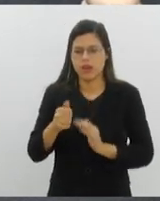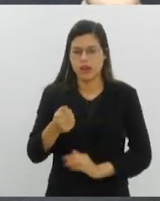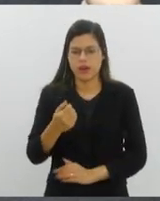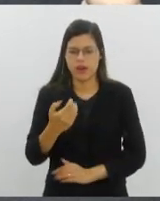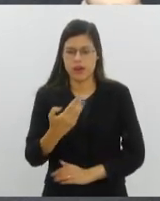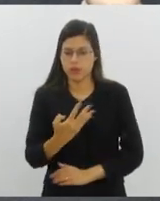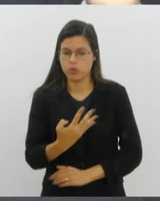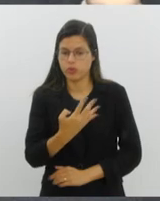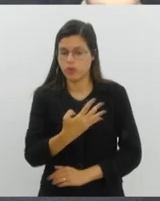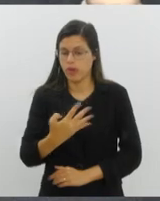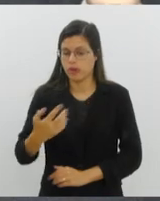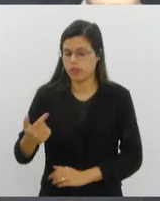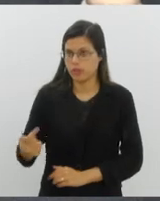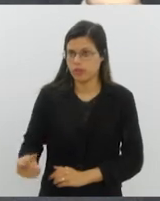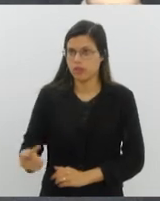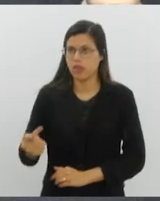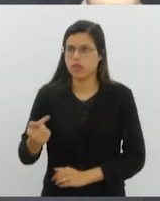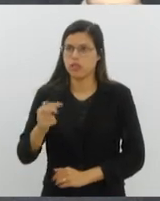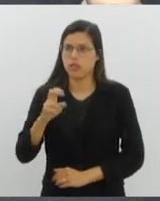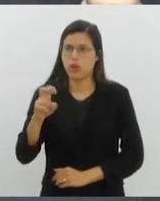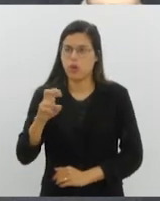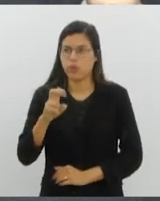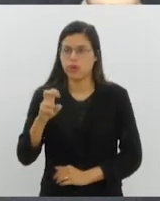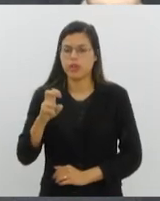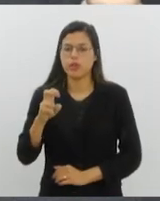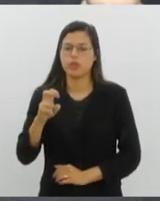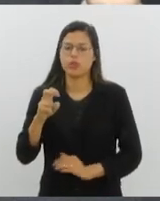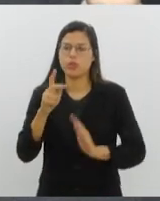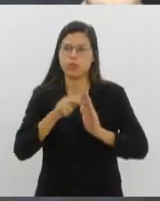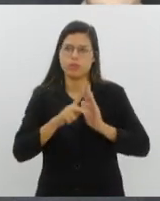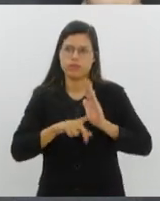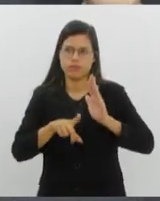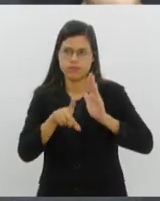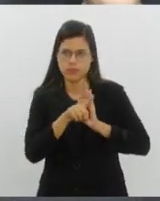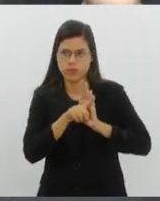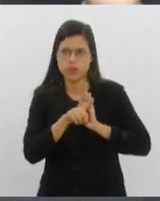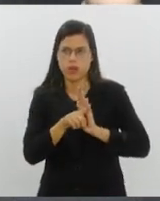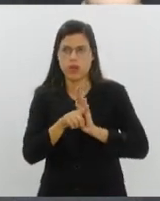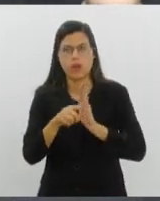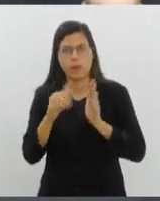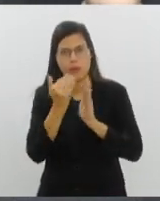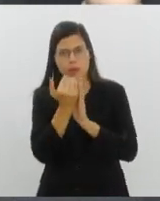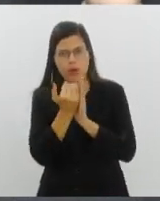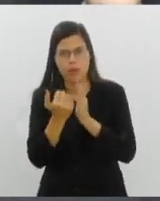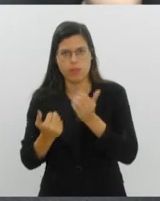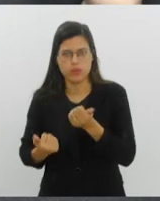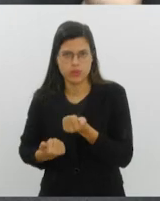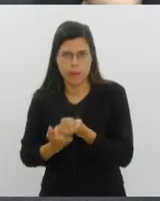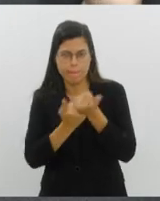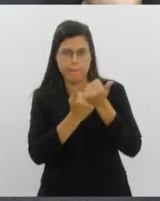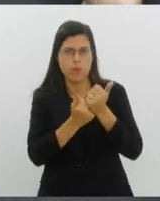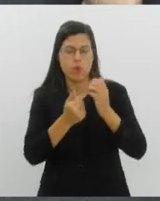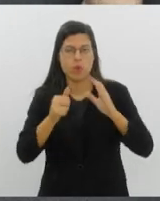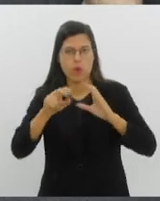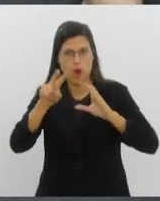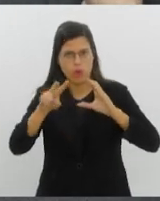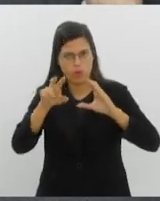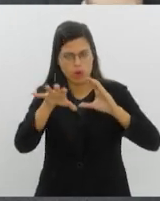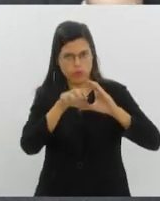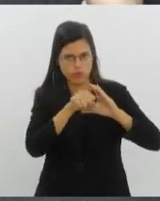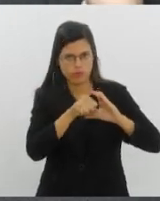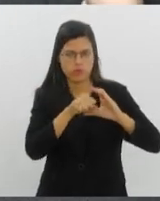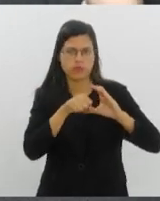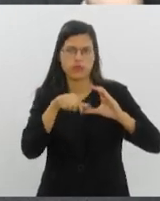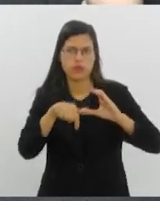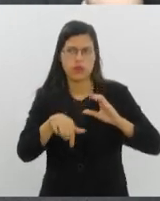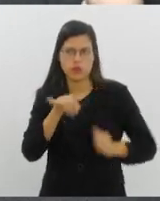Munir Neto, o quinto projeto da pauta, que institui um programa de apoio ao audiovisual fluminense